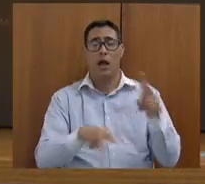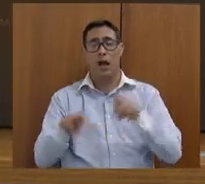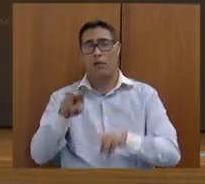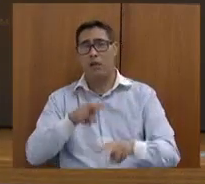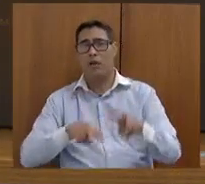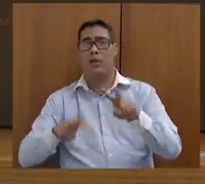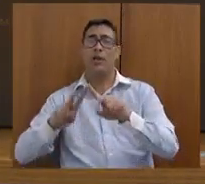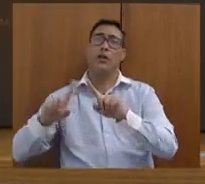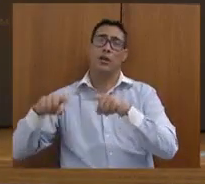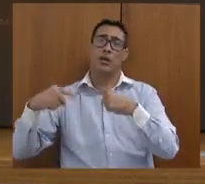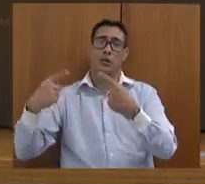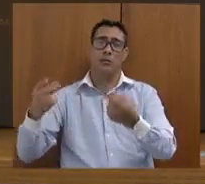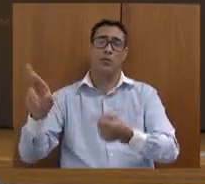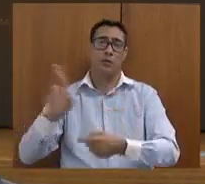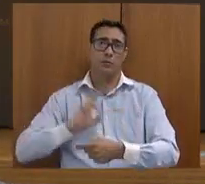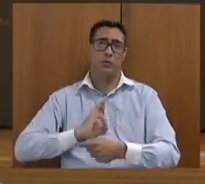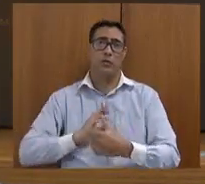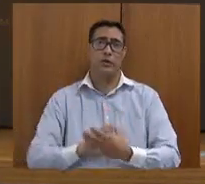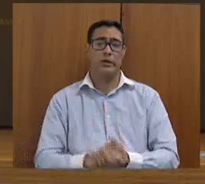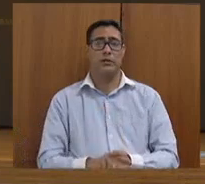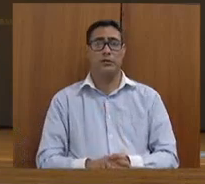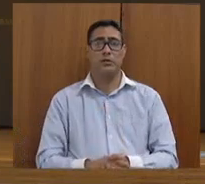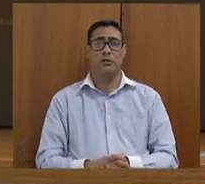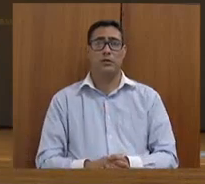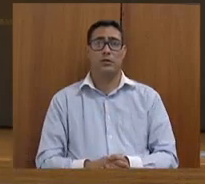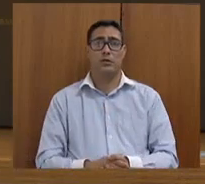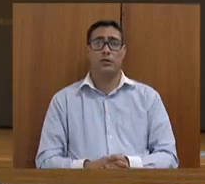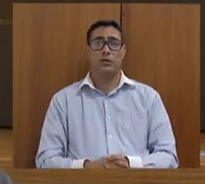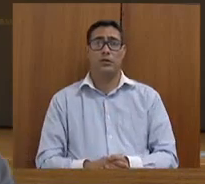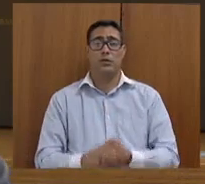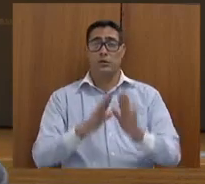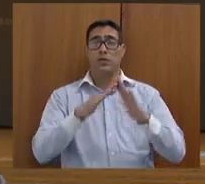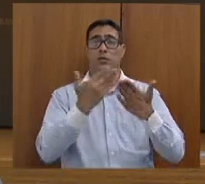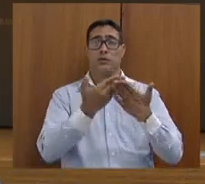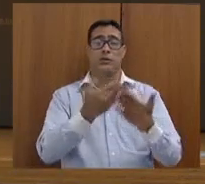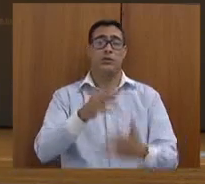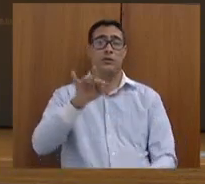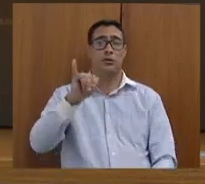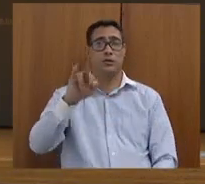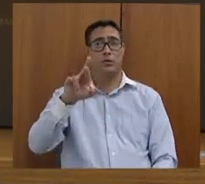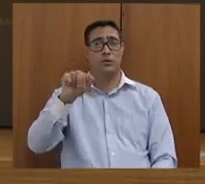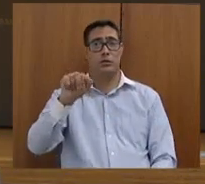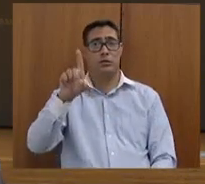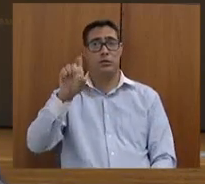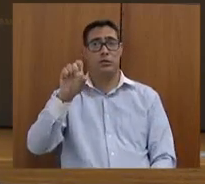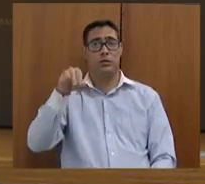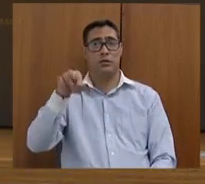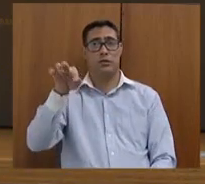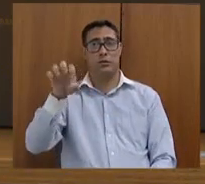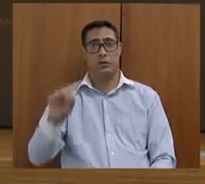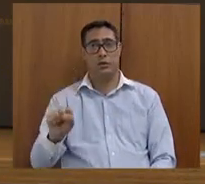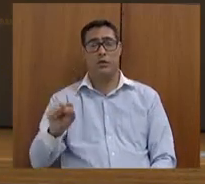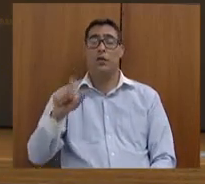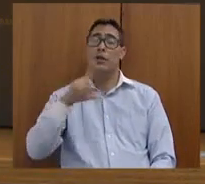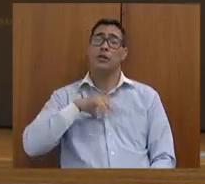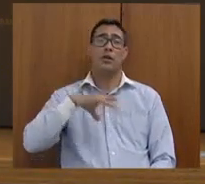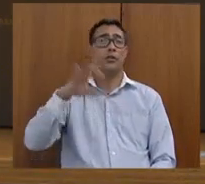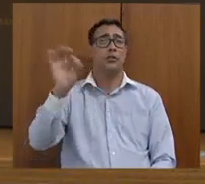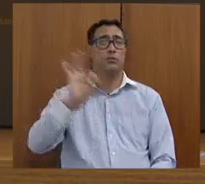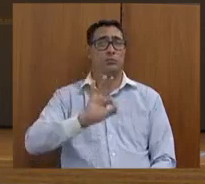e nos coloque na questão das escolas Tiradentes são índices